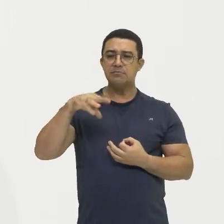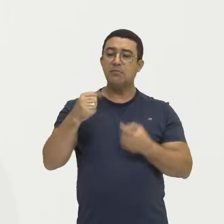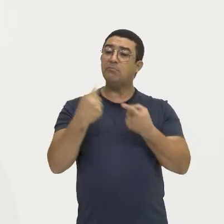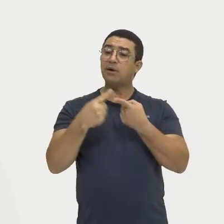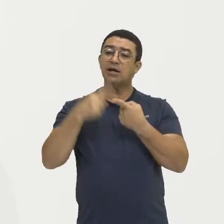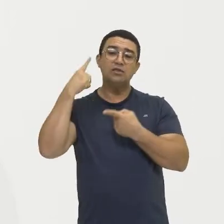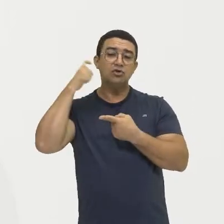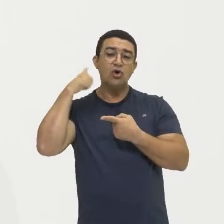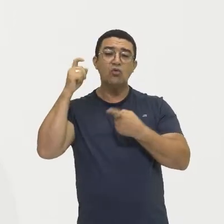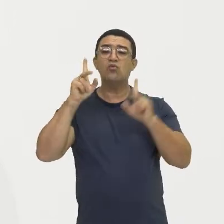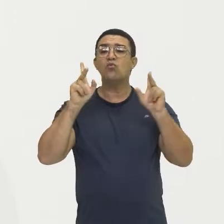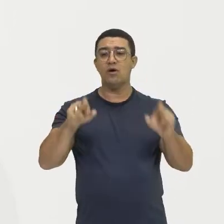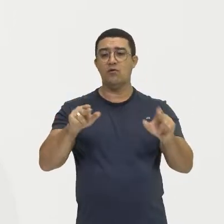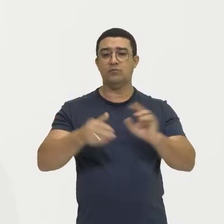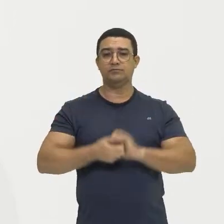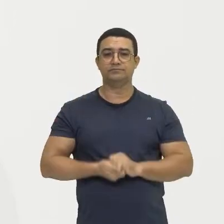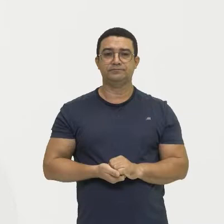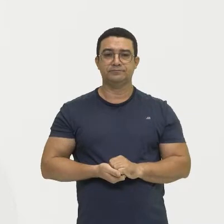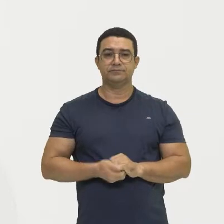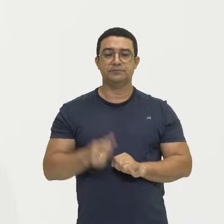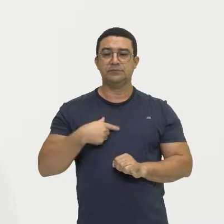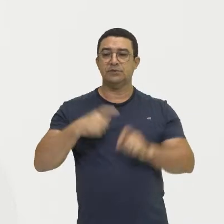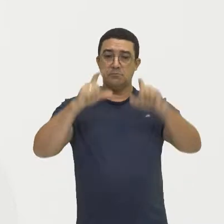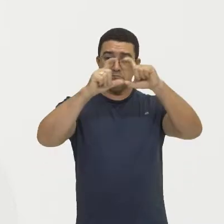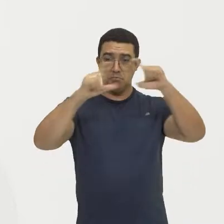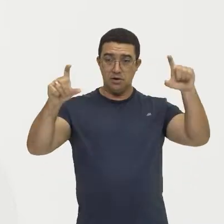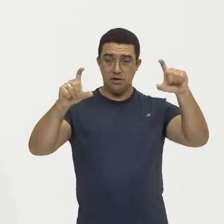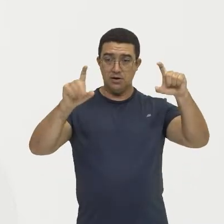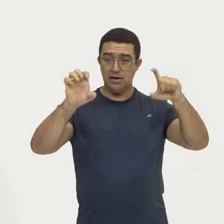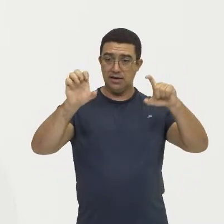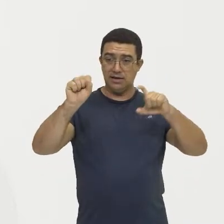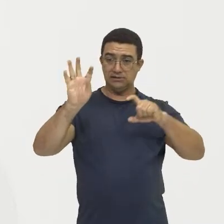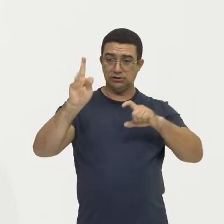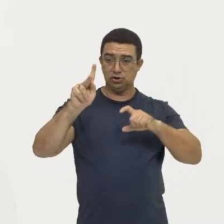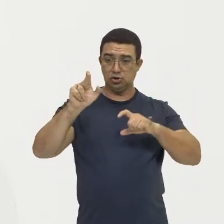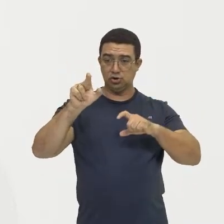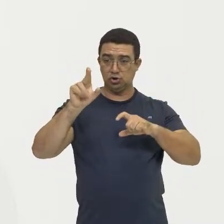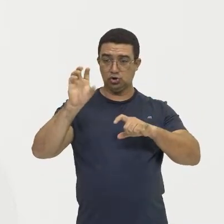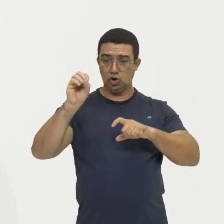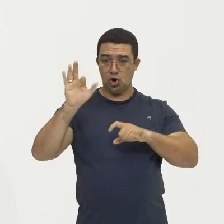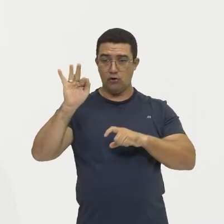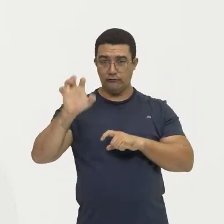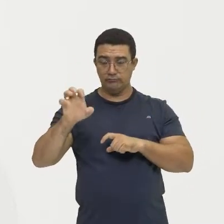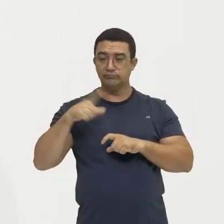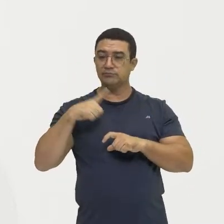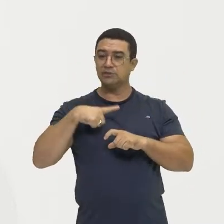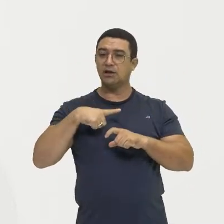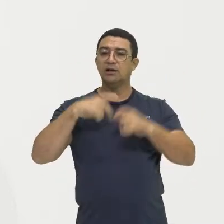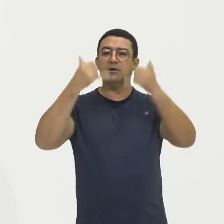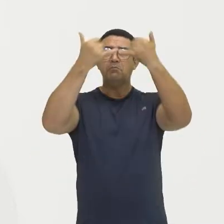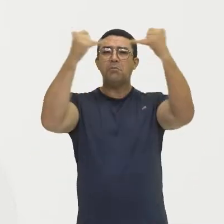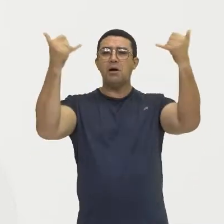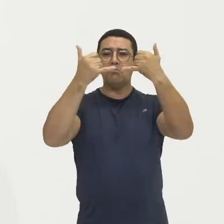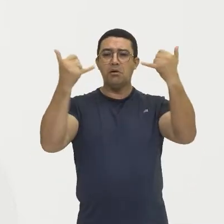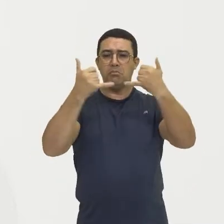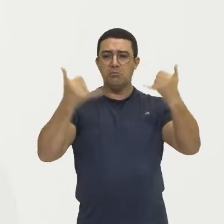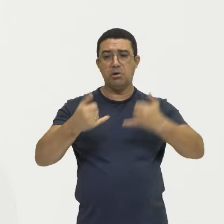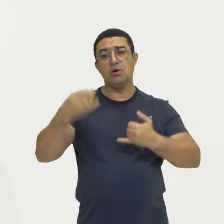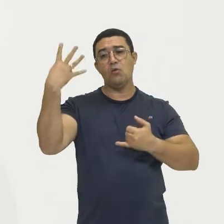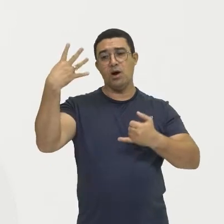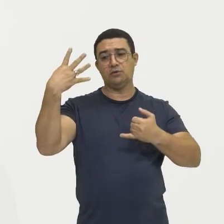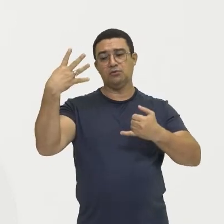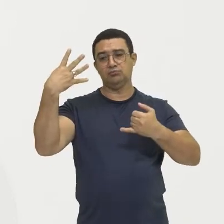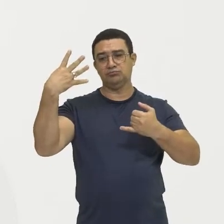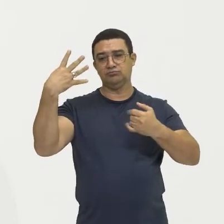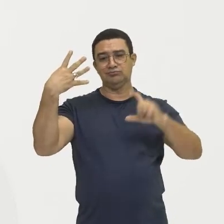estrofe que contém 4 versos, então a gente chama de quarteto, porque possui 4 versos,